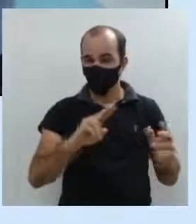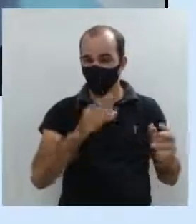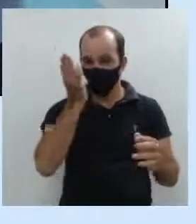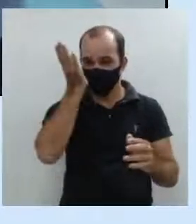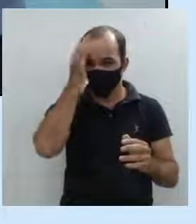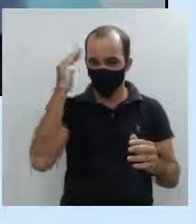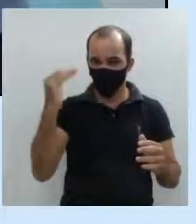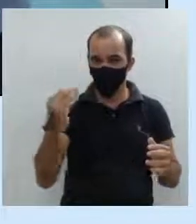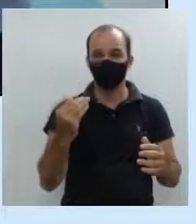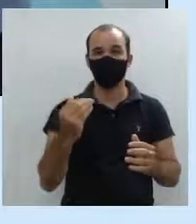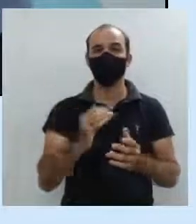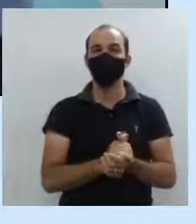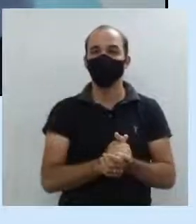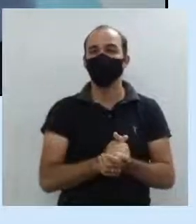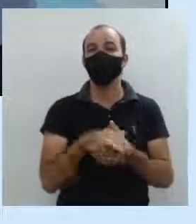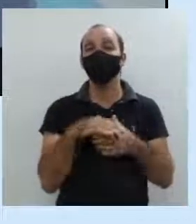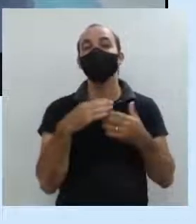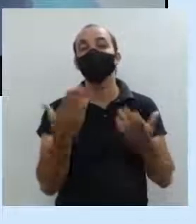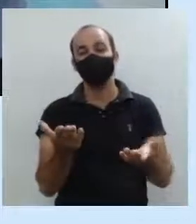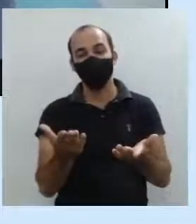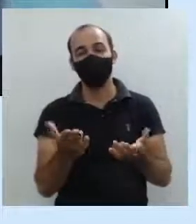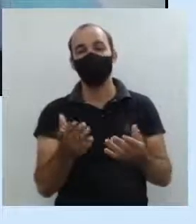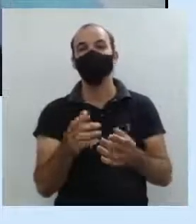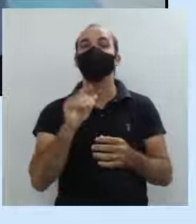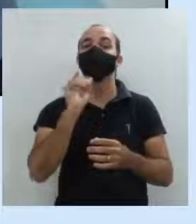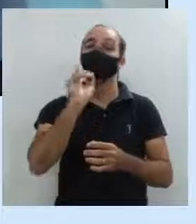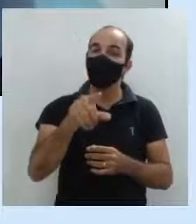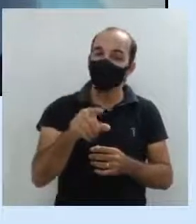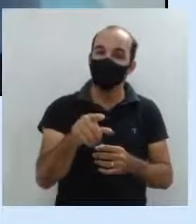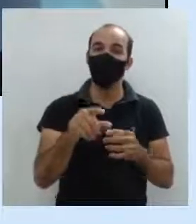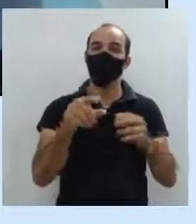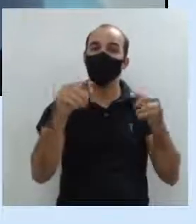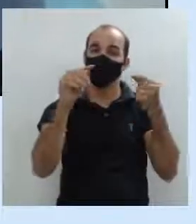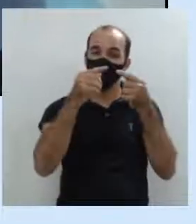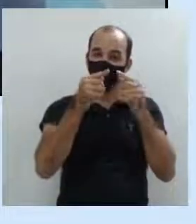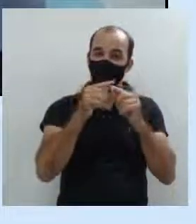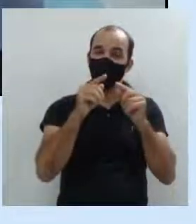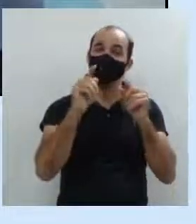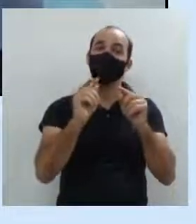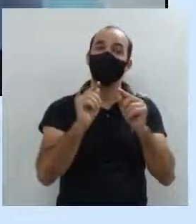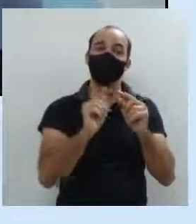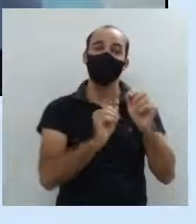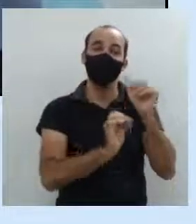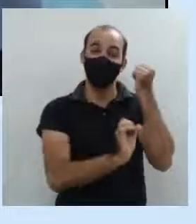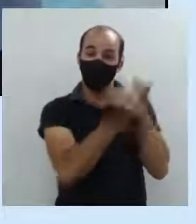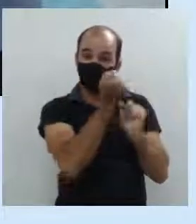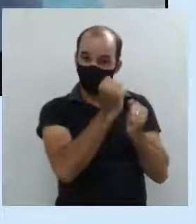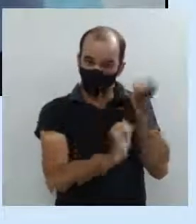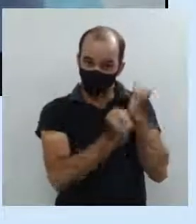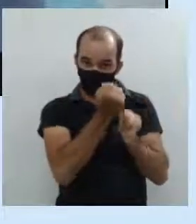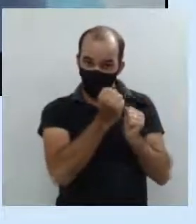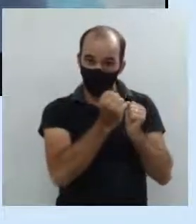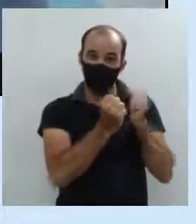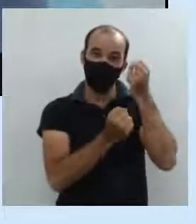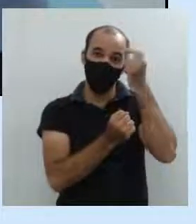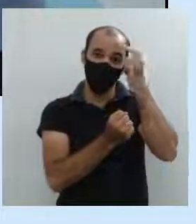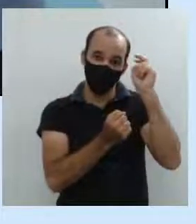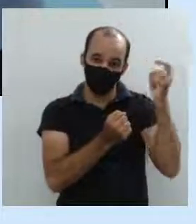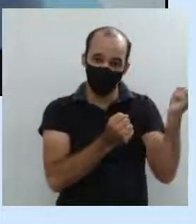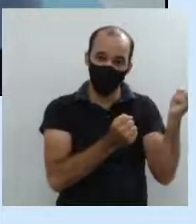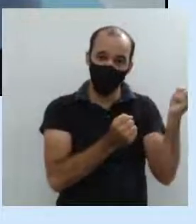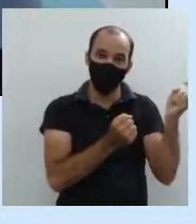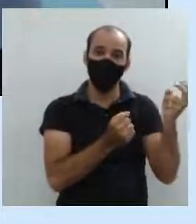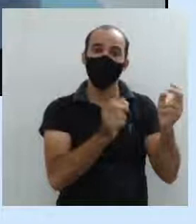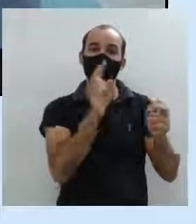Então, a indústria cultural serve exatamente para isso, uma produção, né, através de